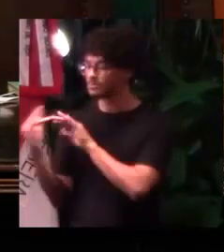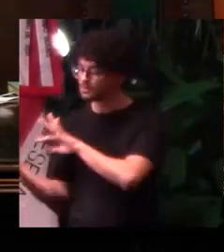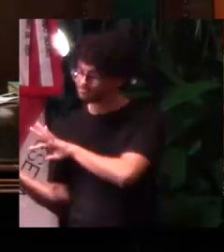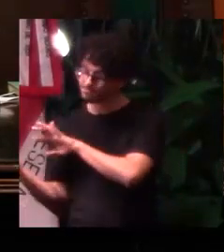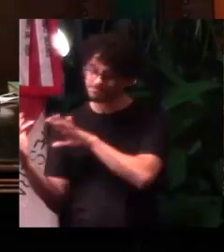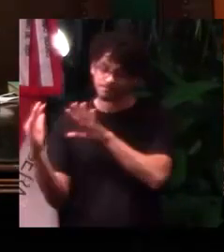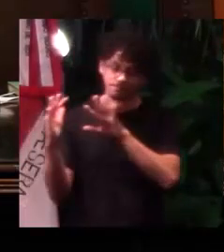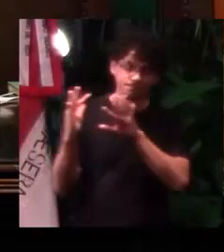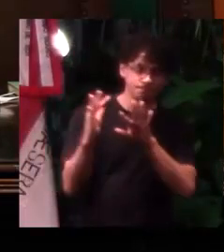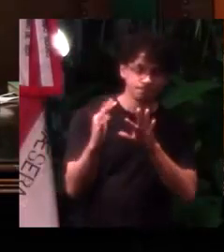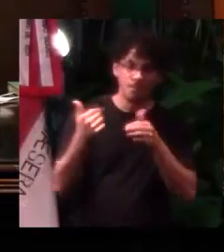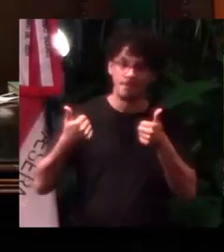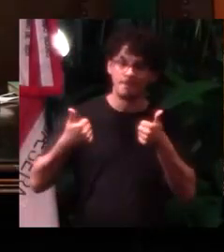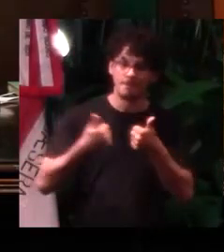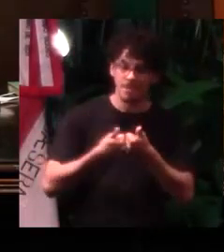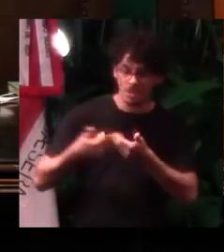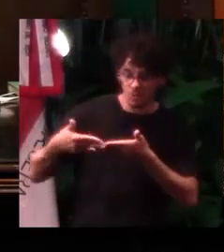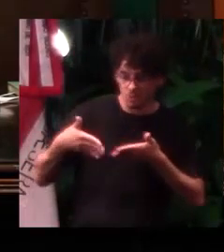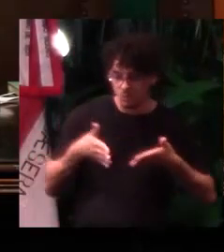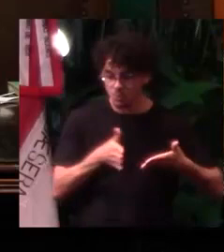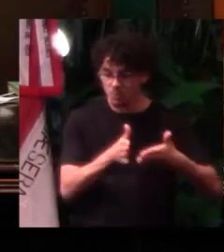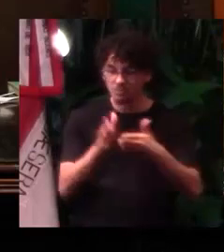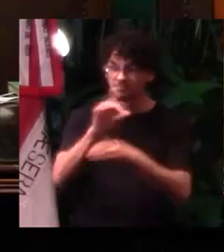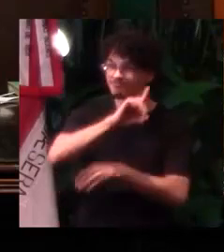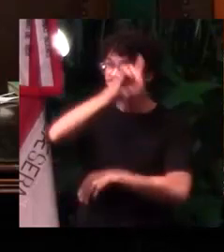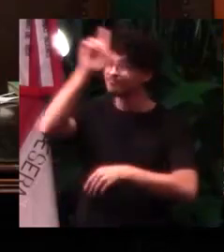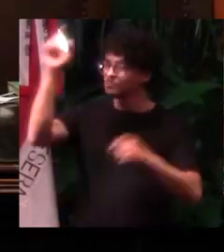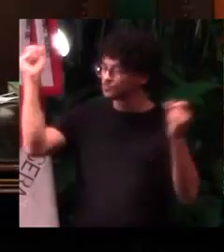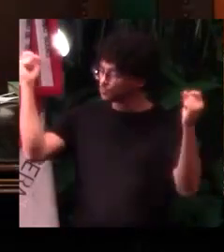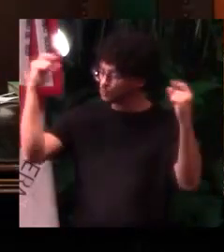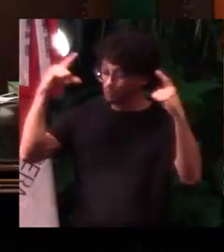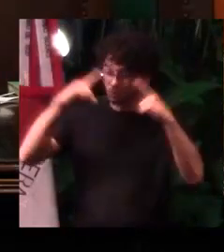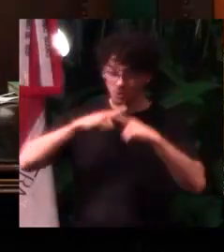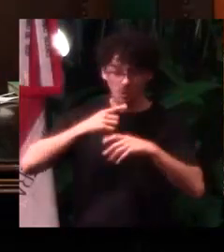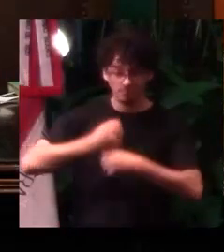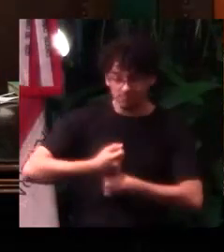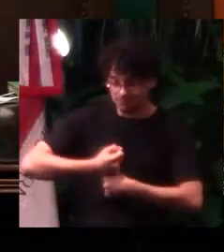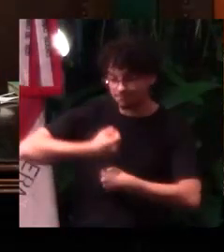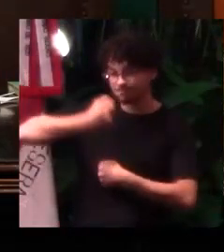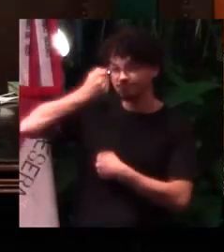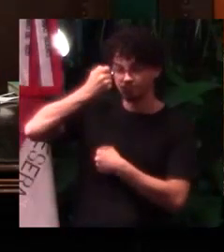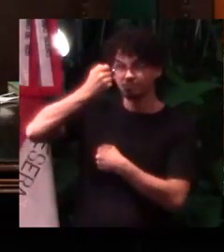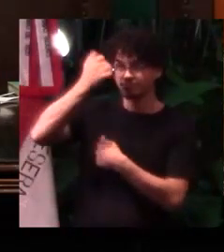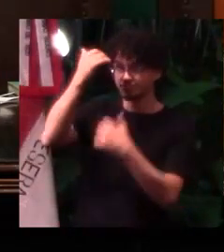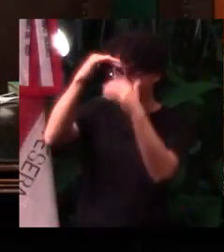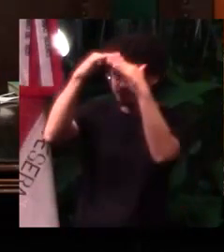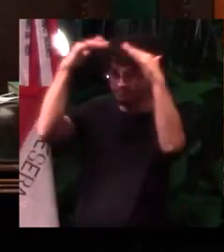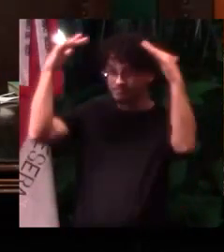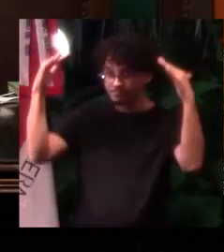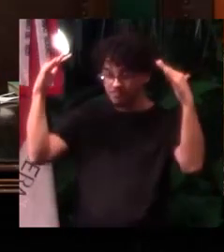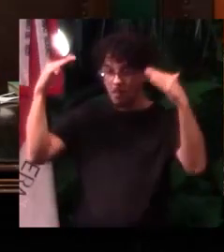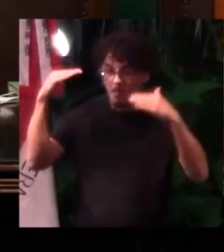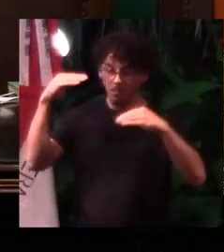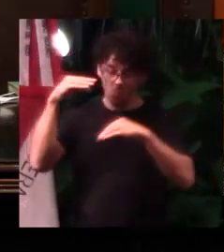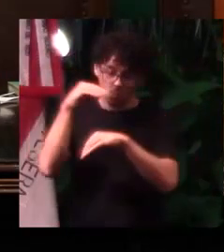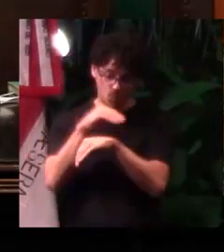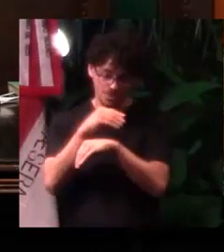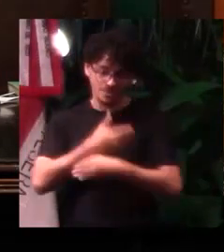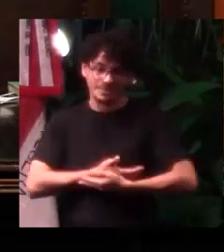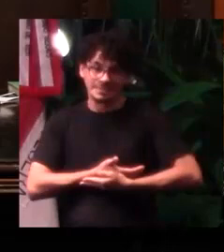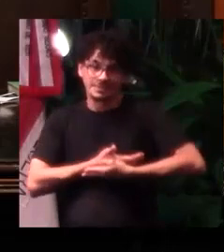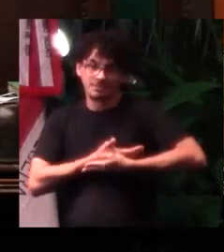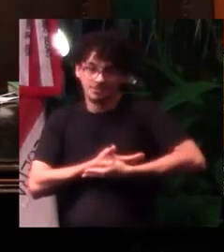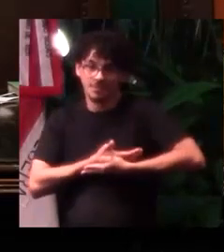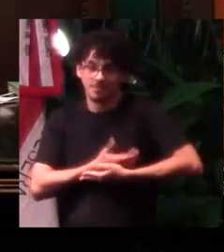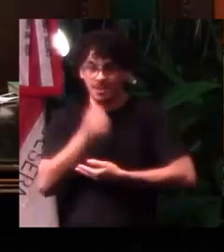rio, né, num dia de calor, com um guarda-chuva, cobrindo a moça e a criança, e chamam